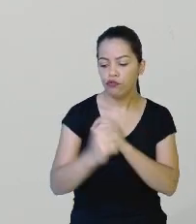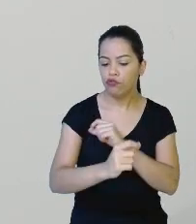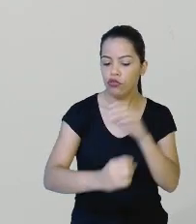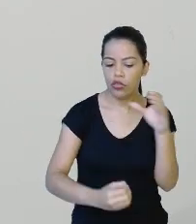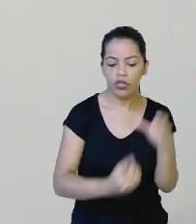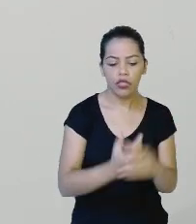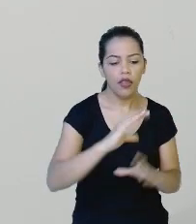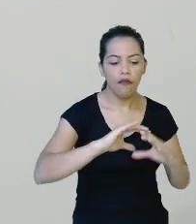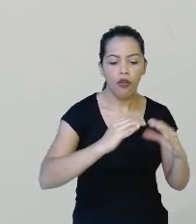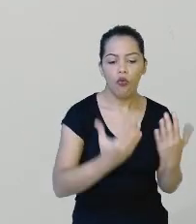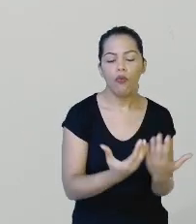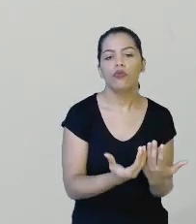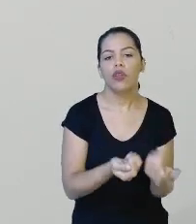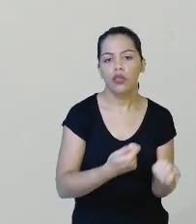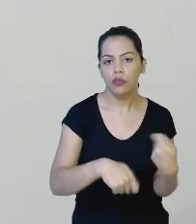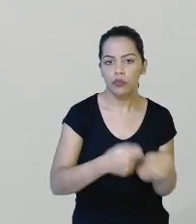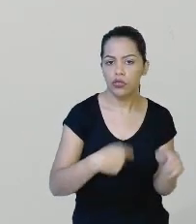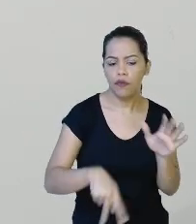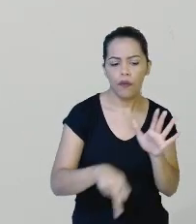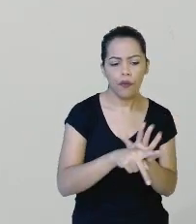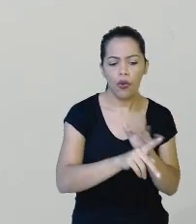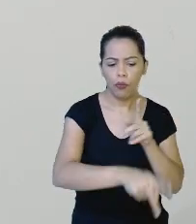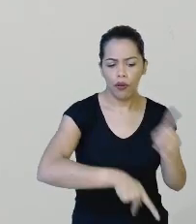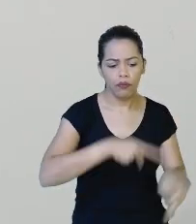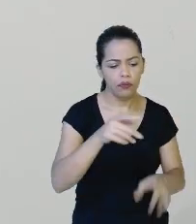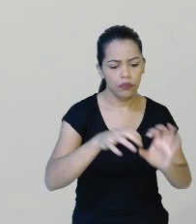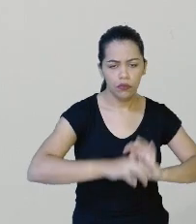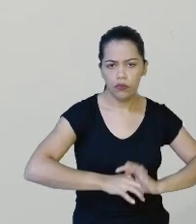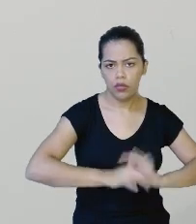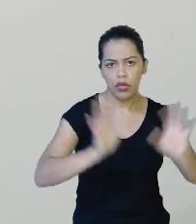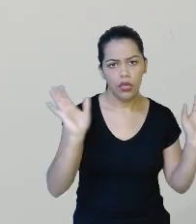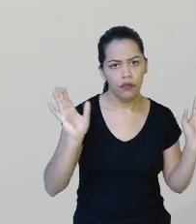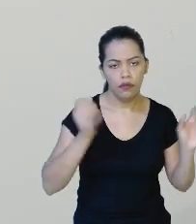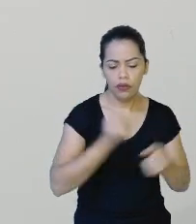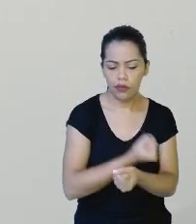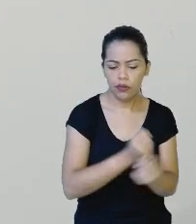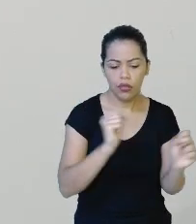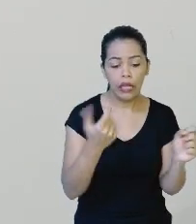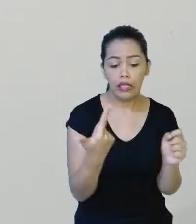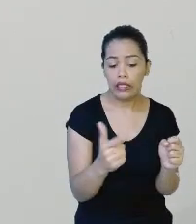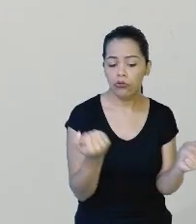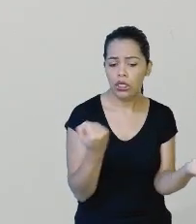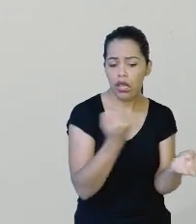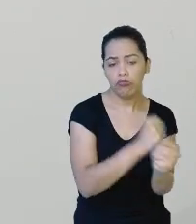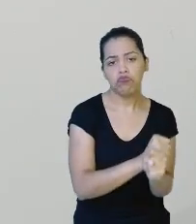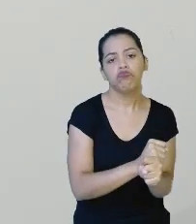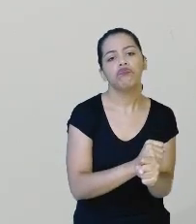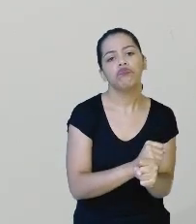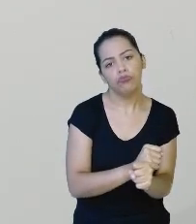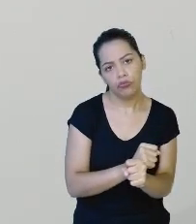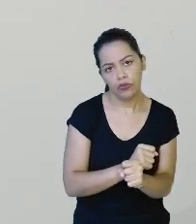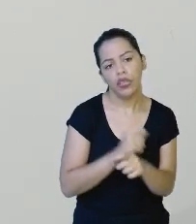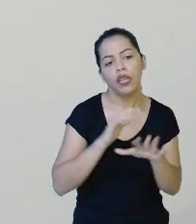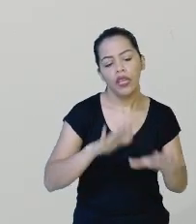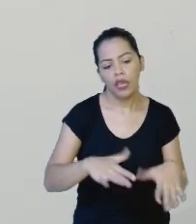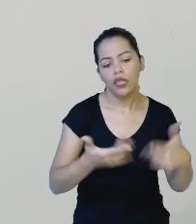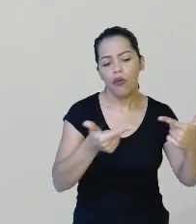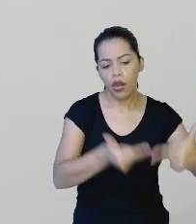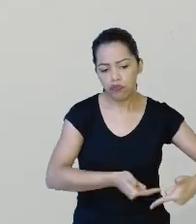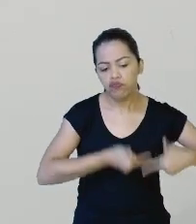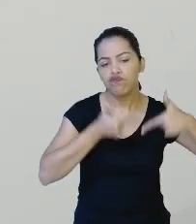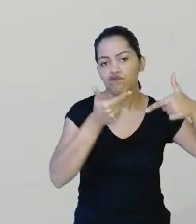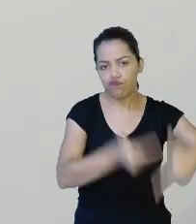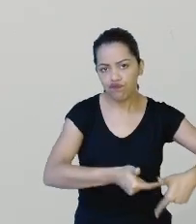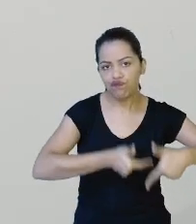comunidades administradas por seu povo de forma livre. Isso era um local de resistência, um local de